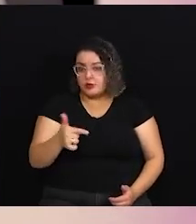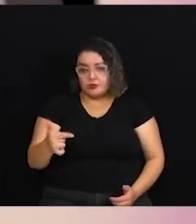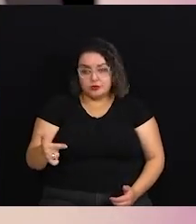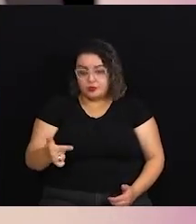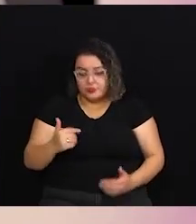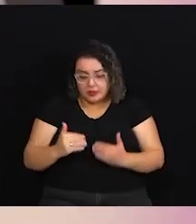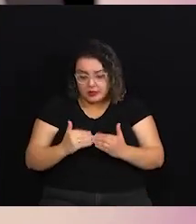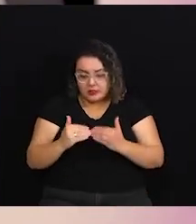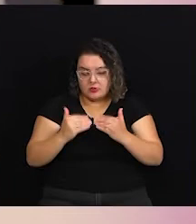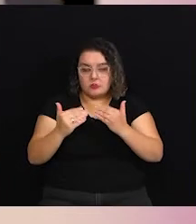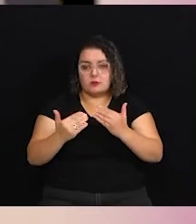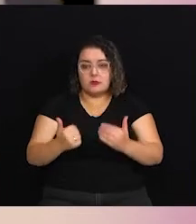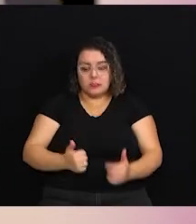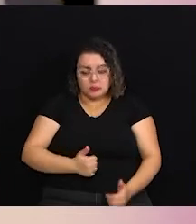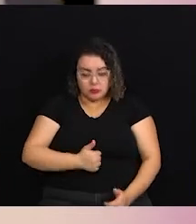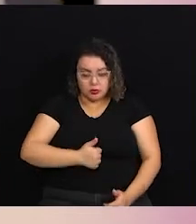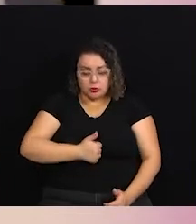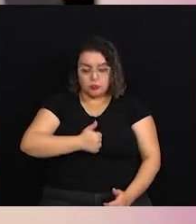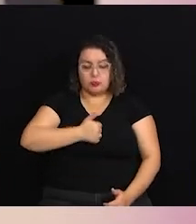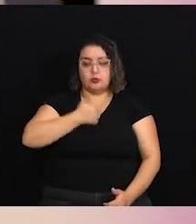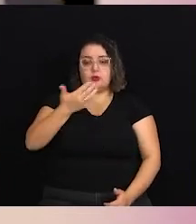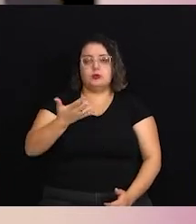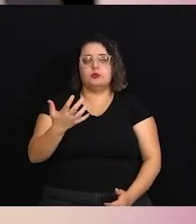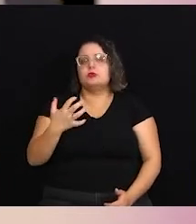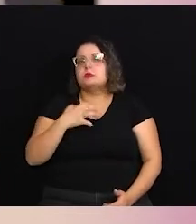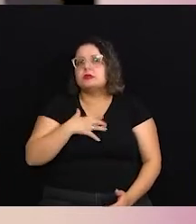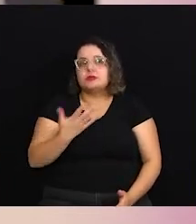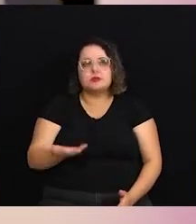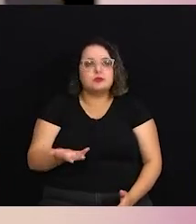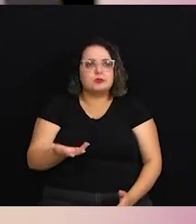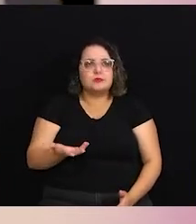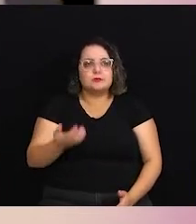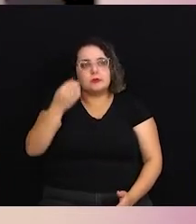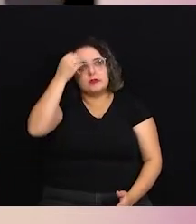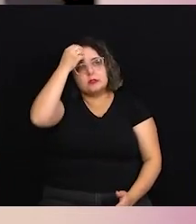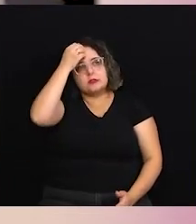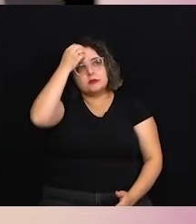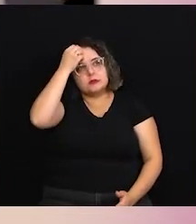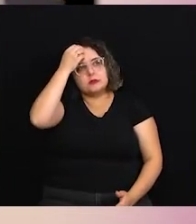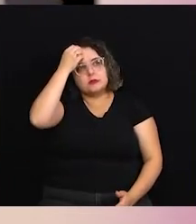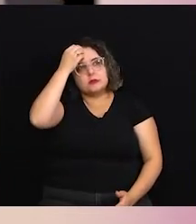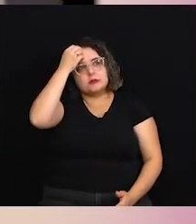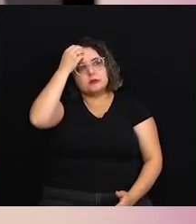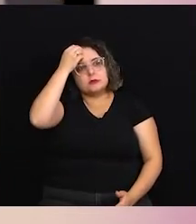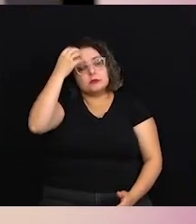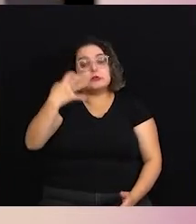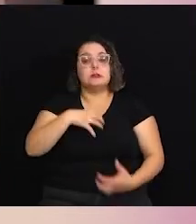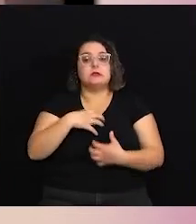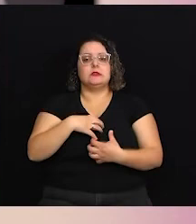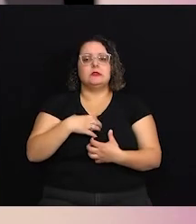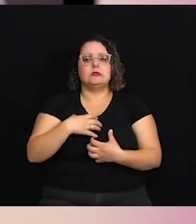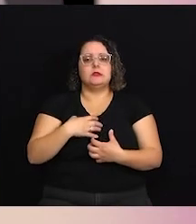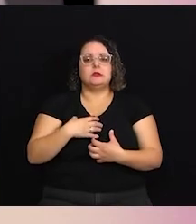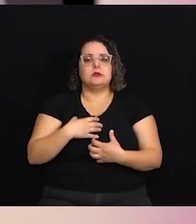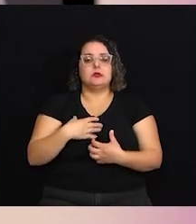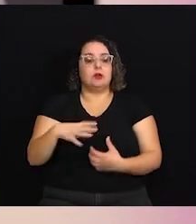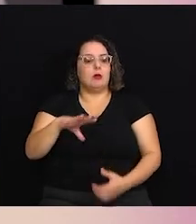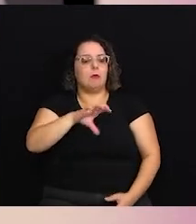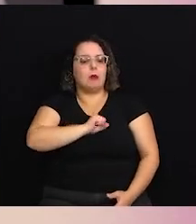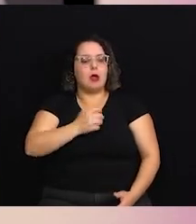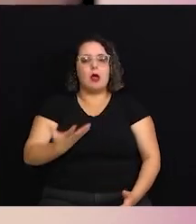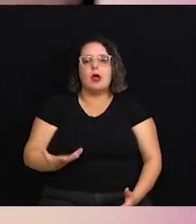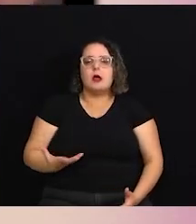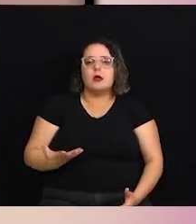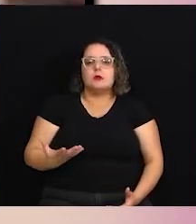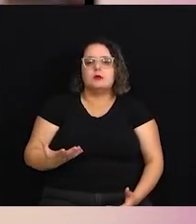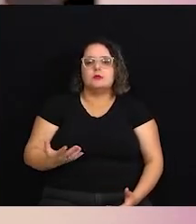consegue construir isso e auto-estima auto-estima no sentido deve ser se sentir desejado sentir quiser